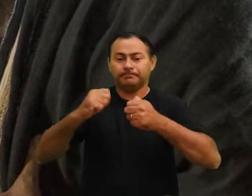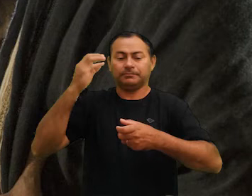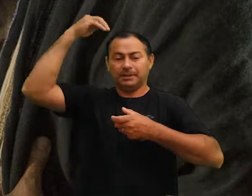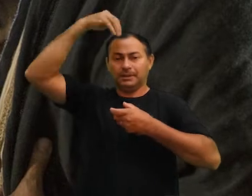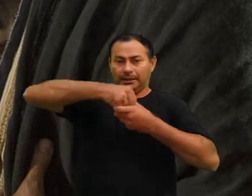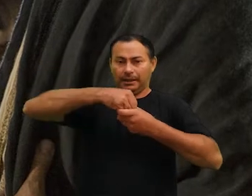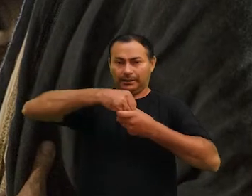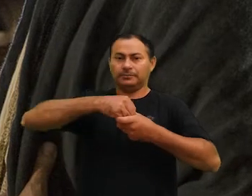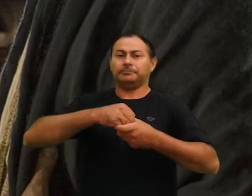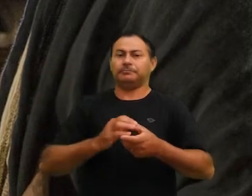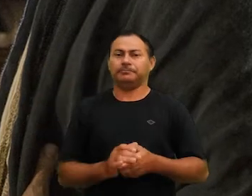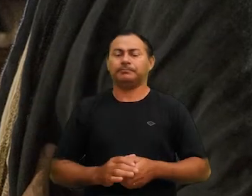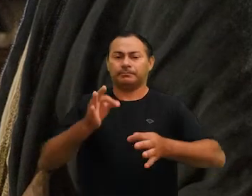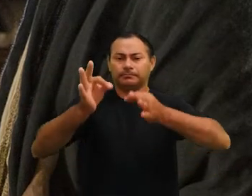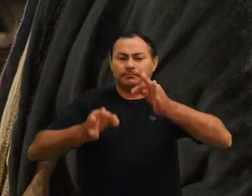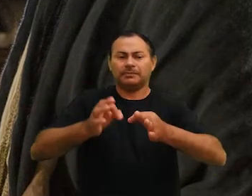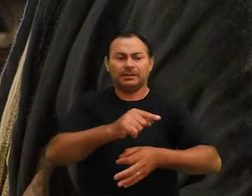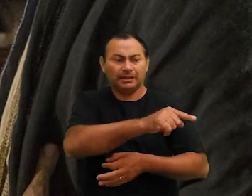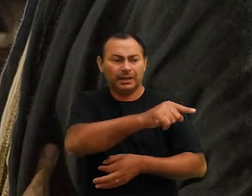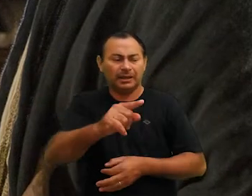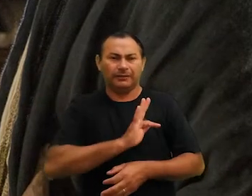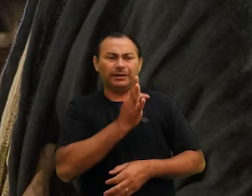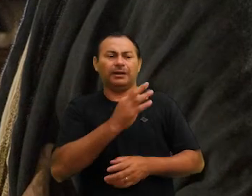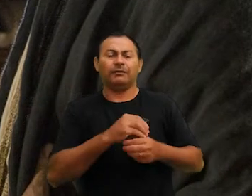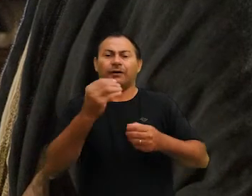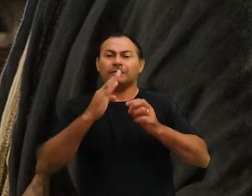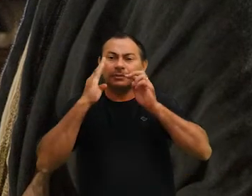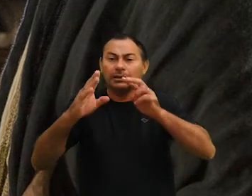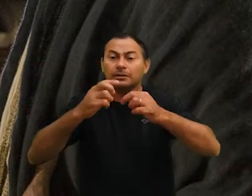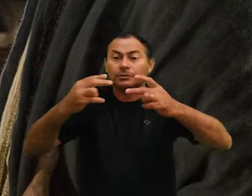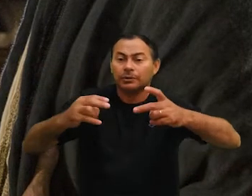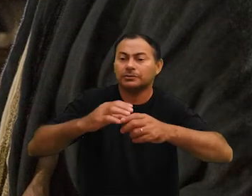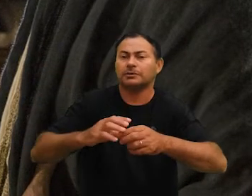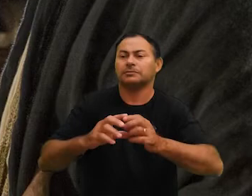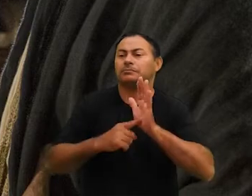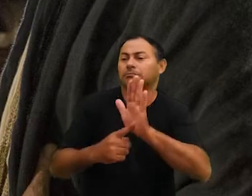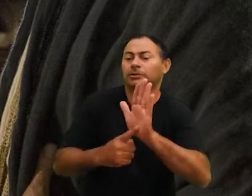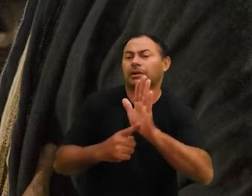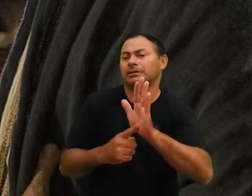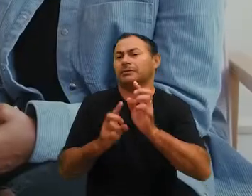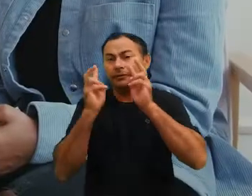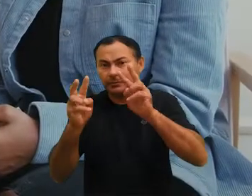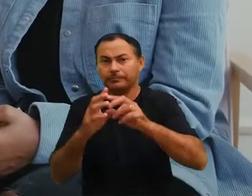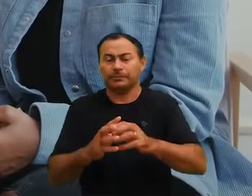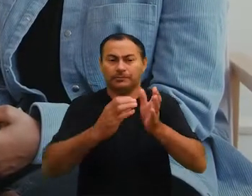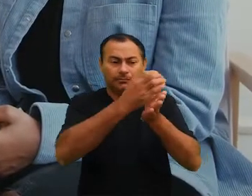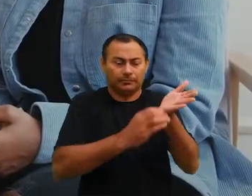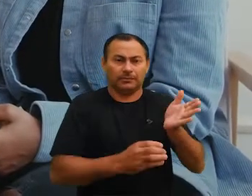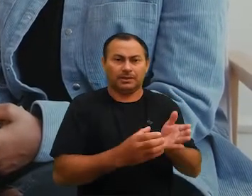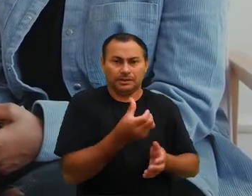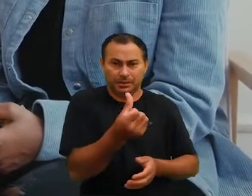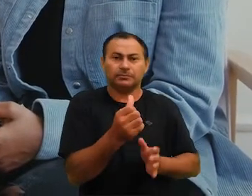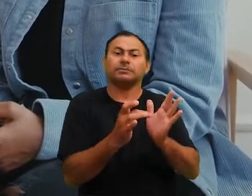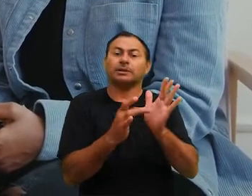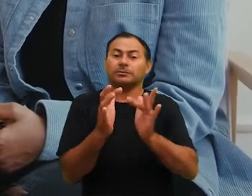ser interna. A justiça deles era horizontal, apenas para as coisas aparentes. No capítulo 6,